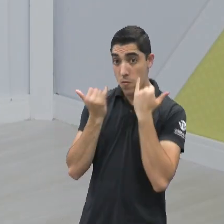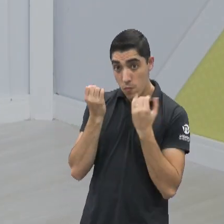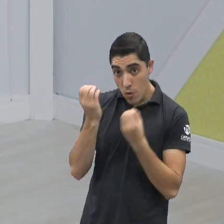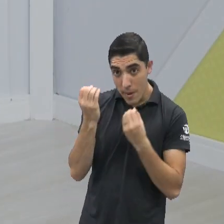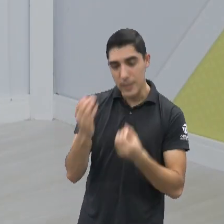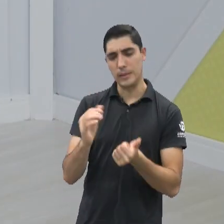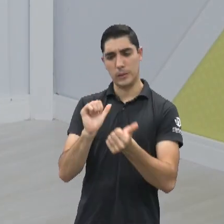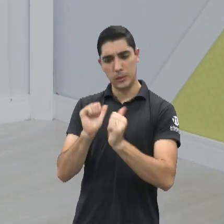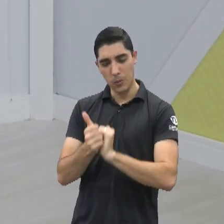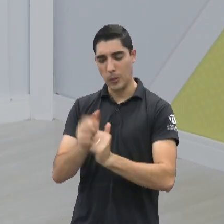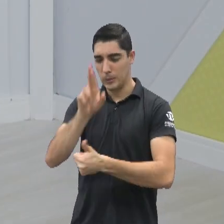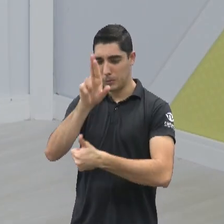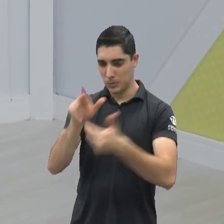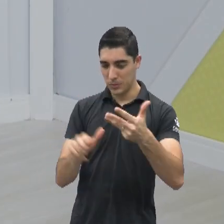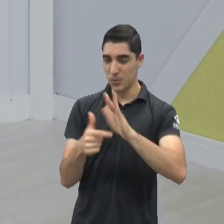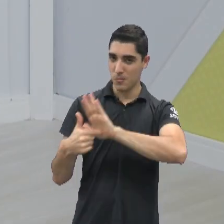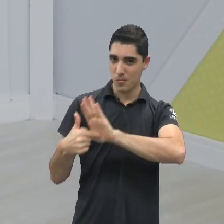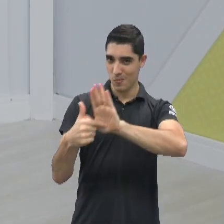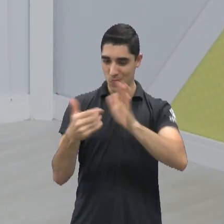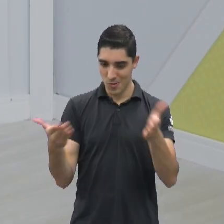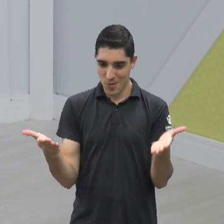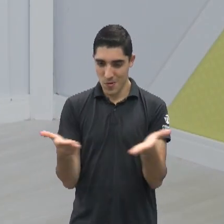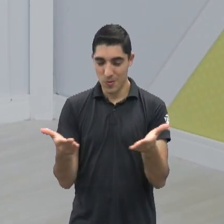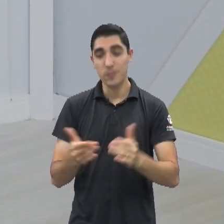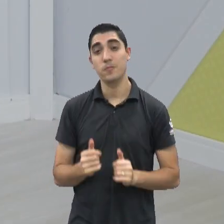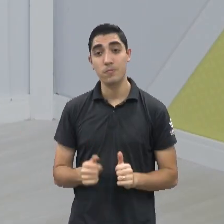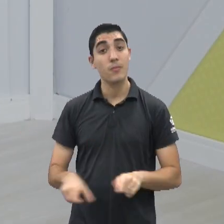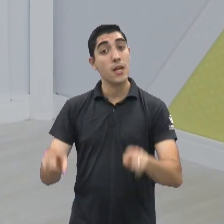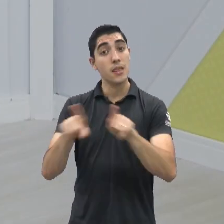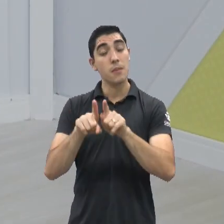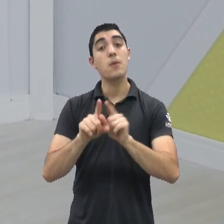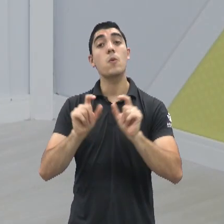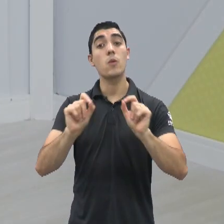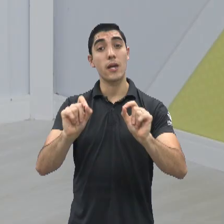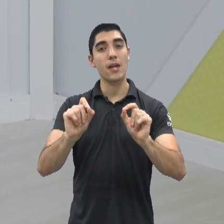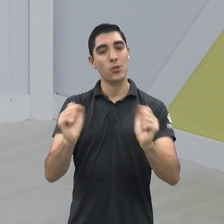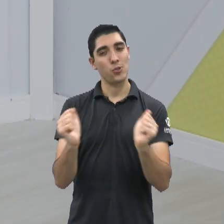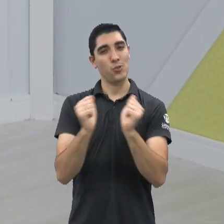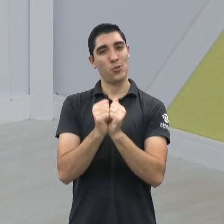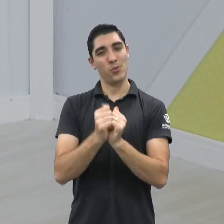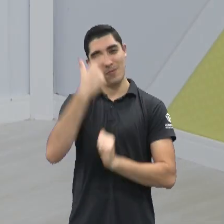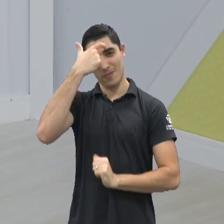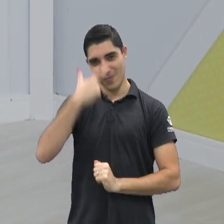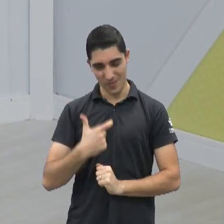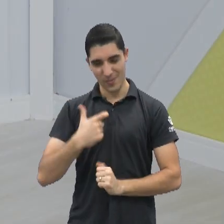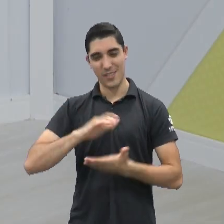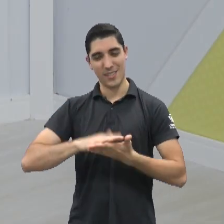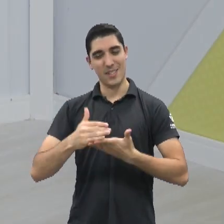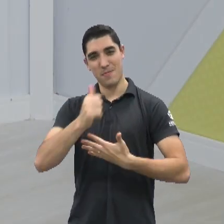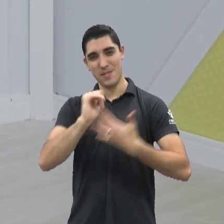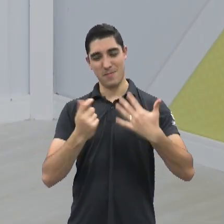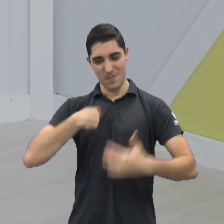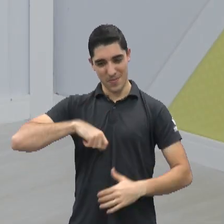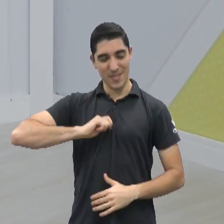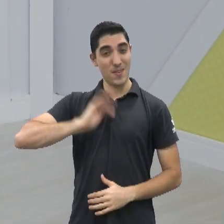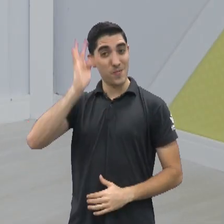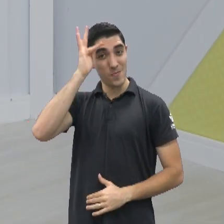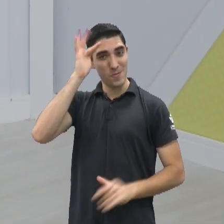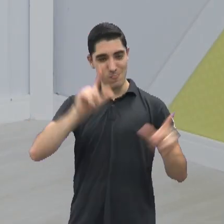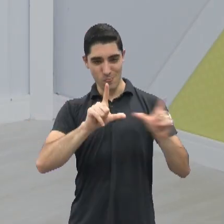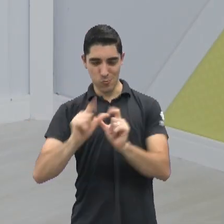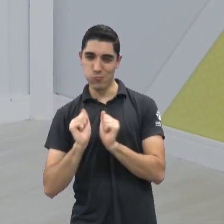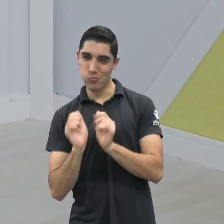esporte é o que a gente promete aqui no Hora do Esporte. E também quem faz o programa com a gente é o Luiz, que leva a